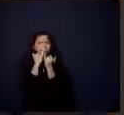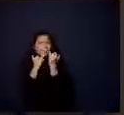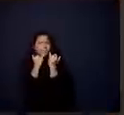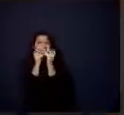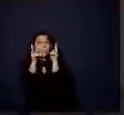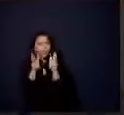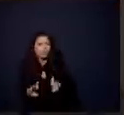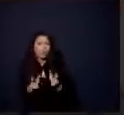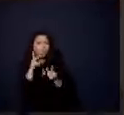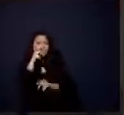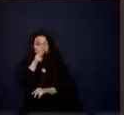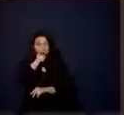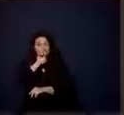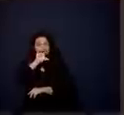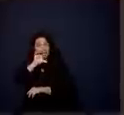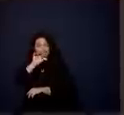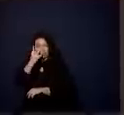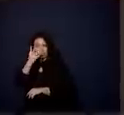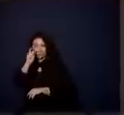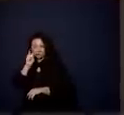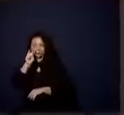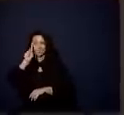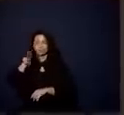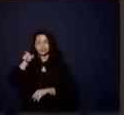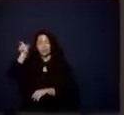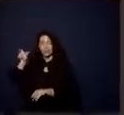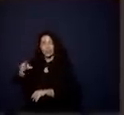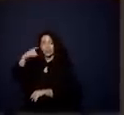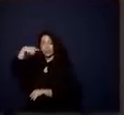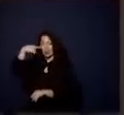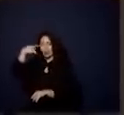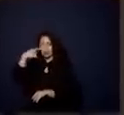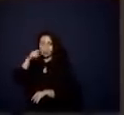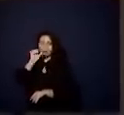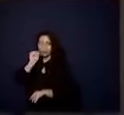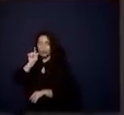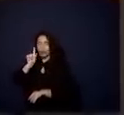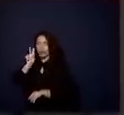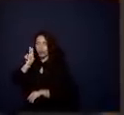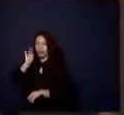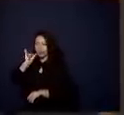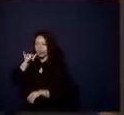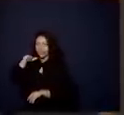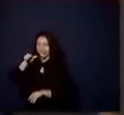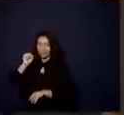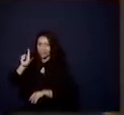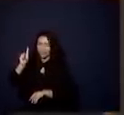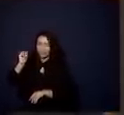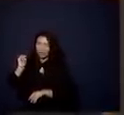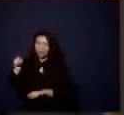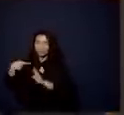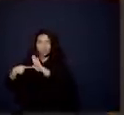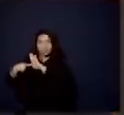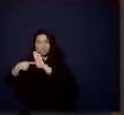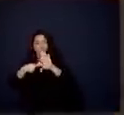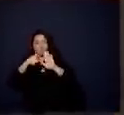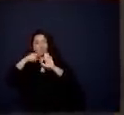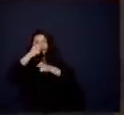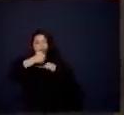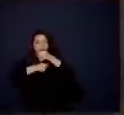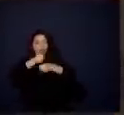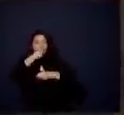que é relatório do deputado Agnaldo Ribeiro na comissão mista da reforma tributária foi apresentado no início de 2021